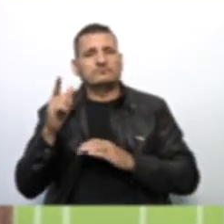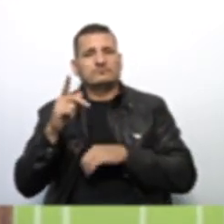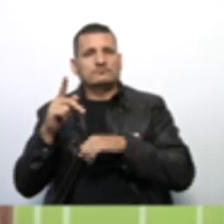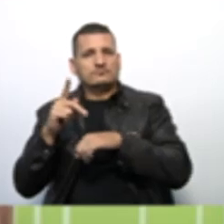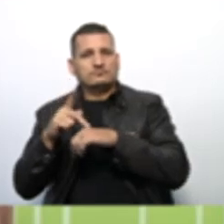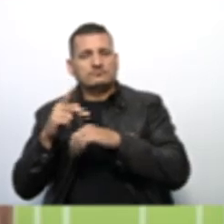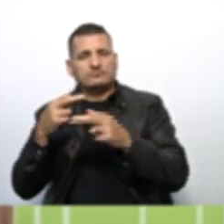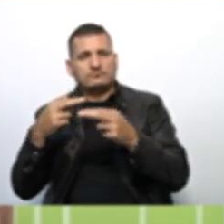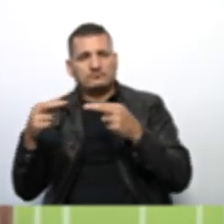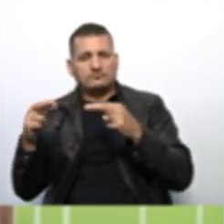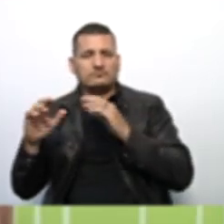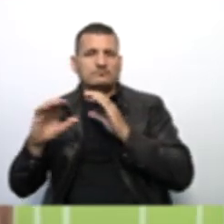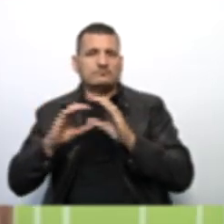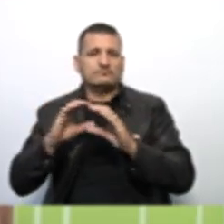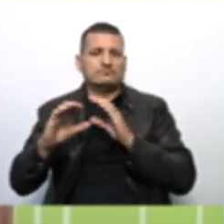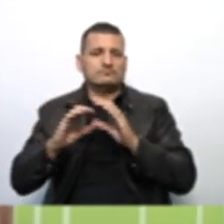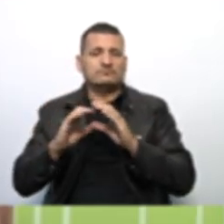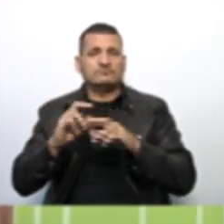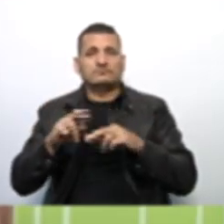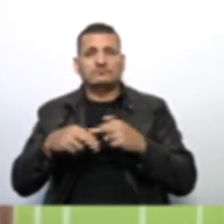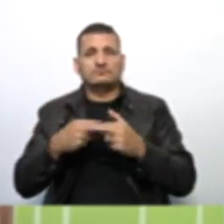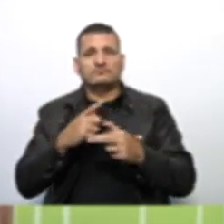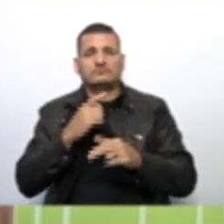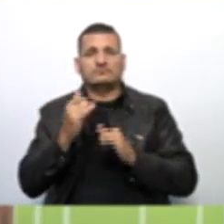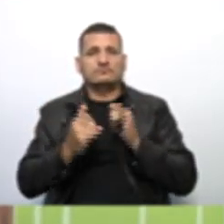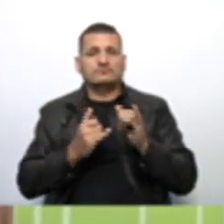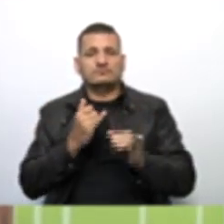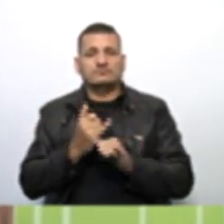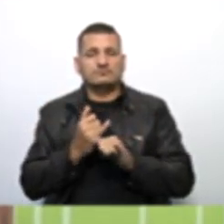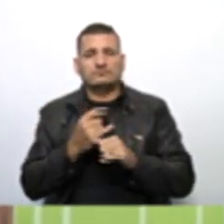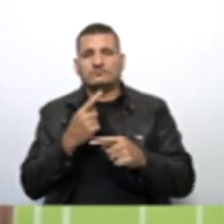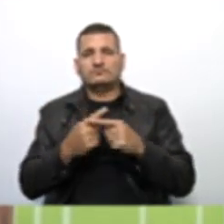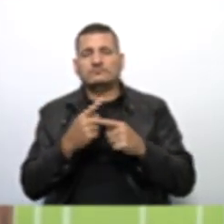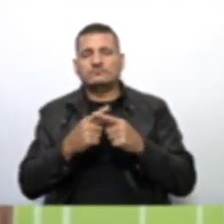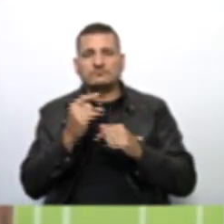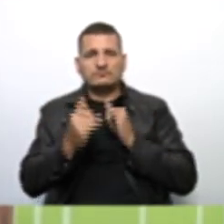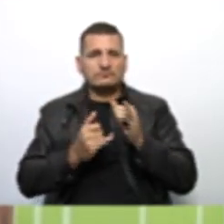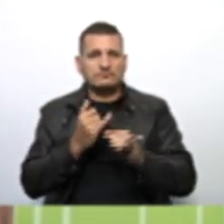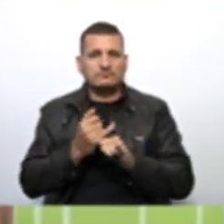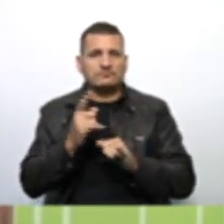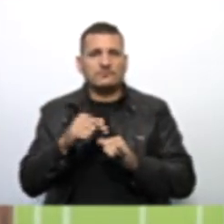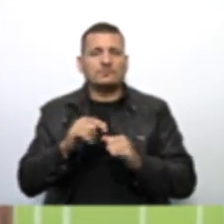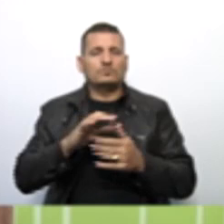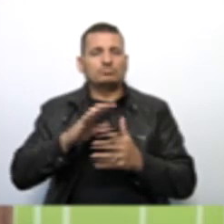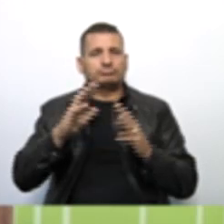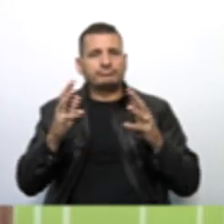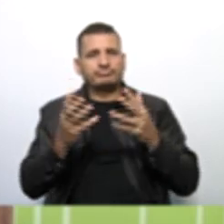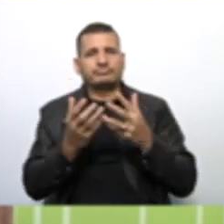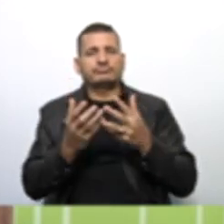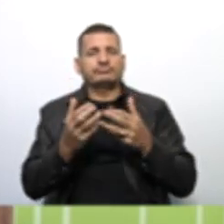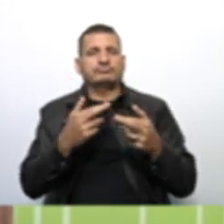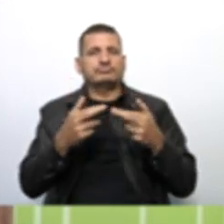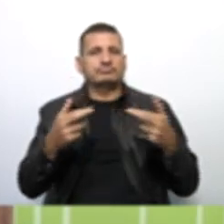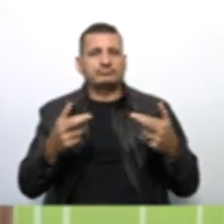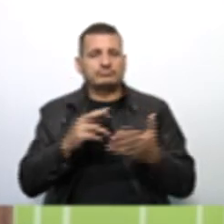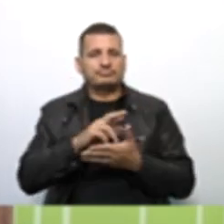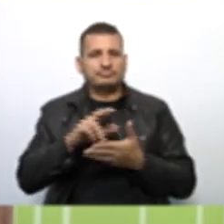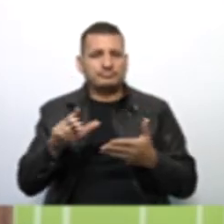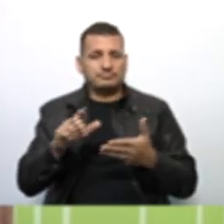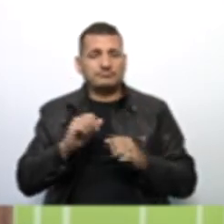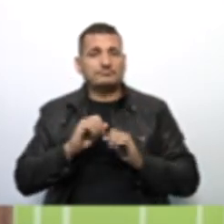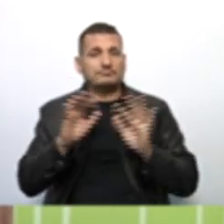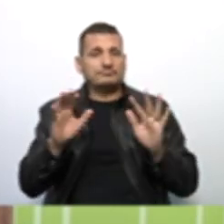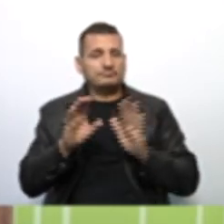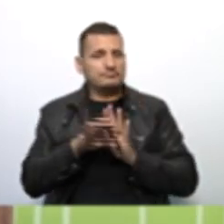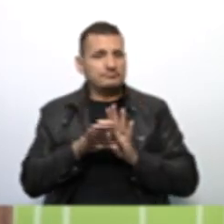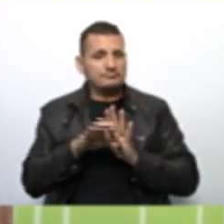rede lá. Por isso que existe a internet. A internet é esse conjunto global de redes. Entendeu? Então, vamos deixar bem claro esse conceito. Quando a gente